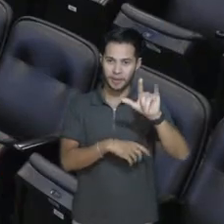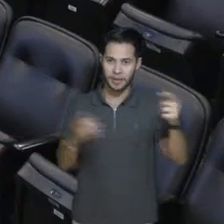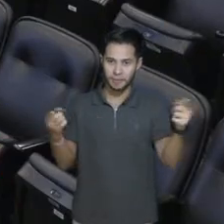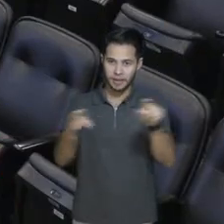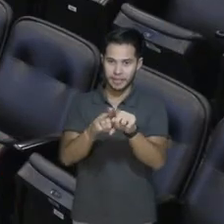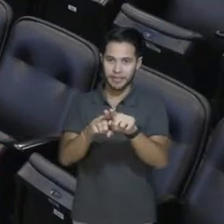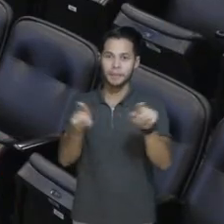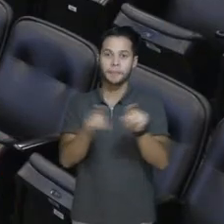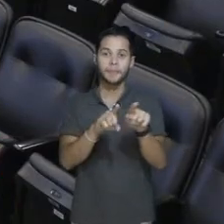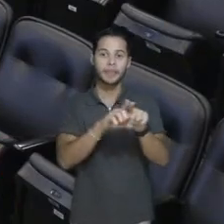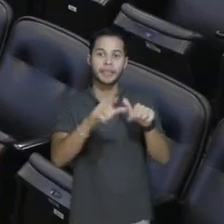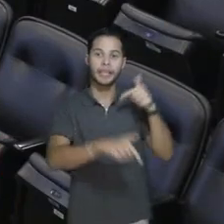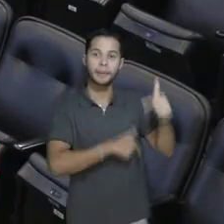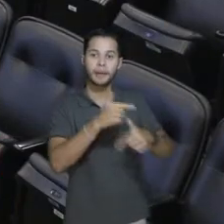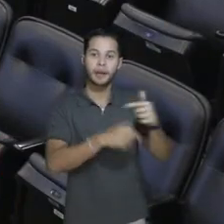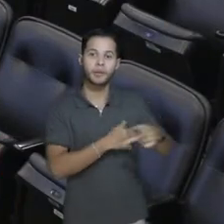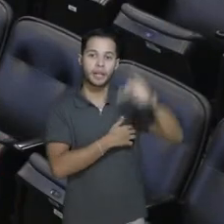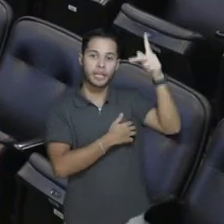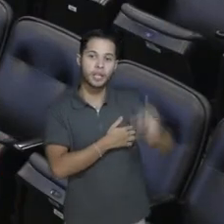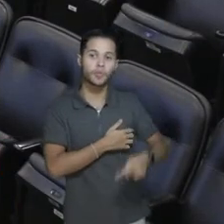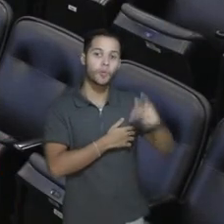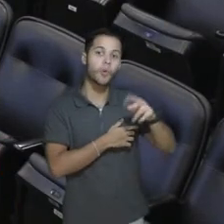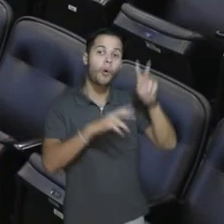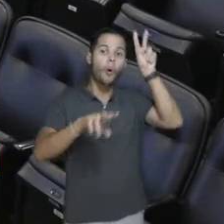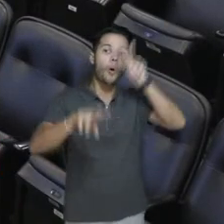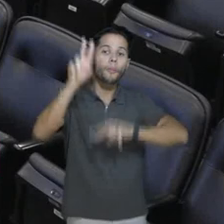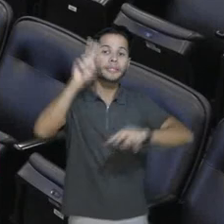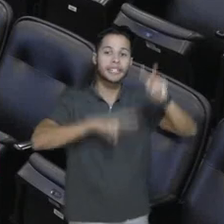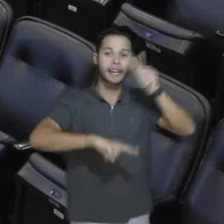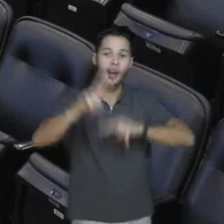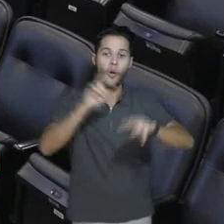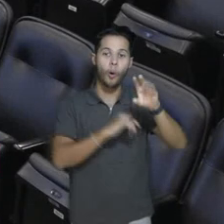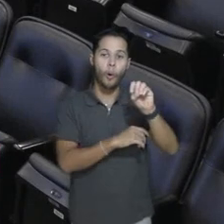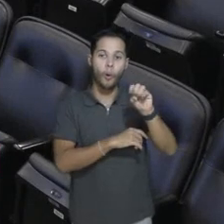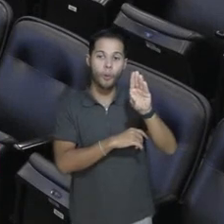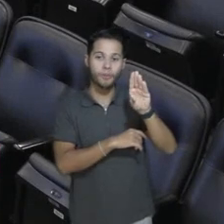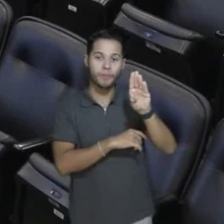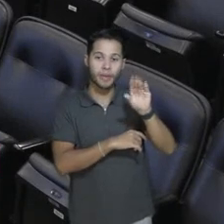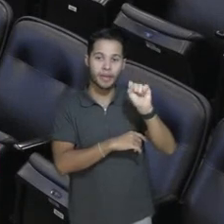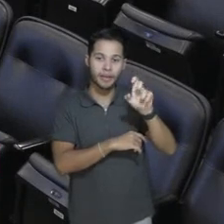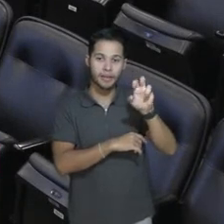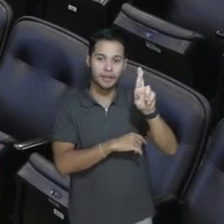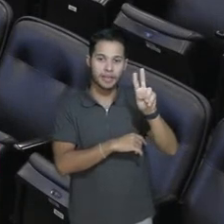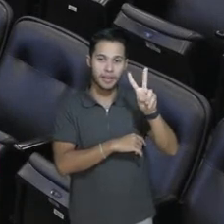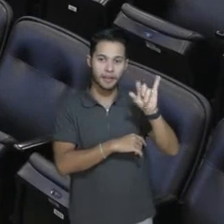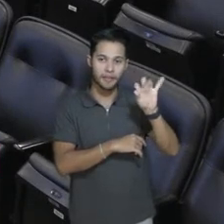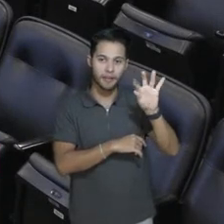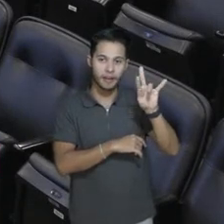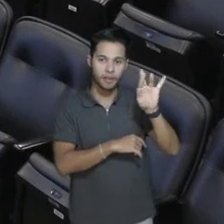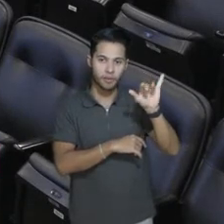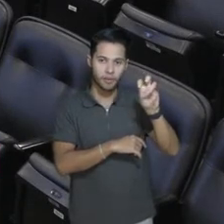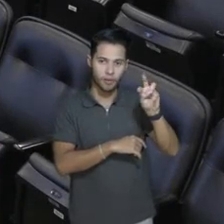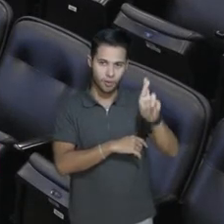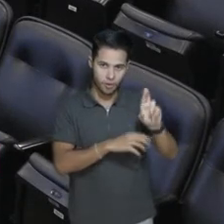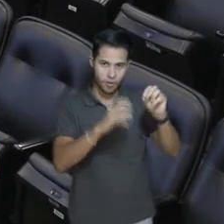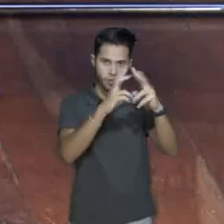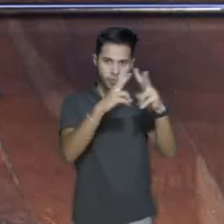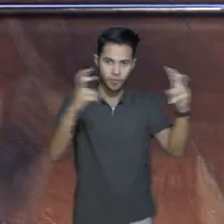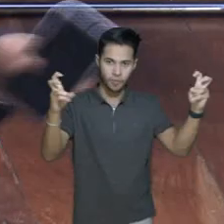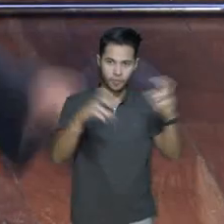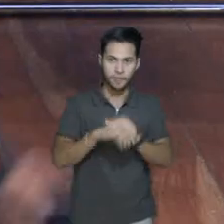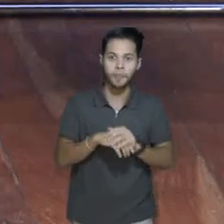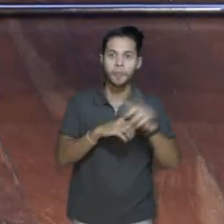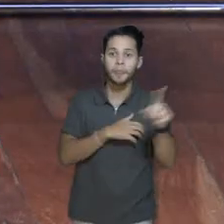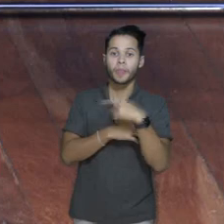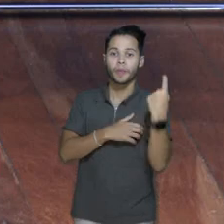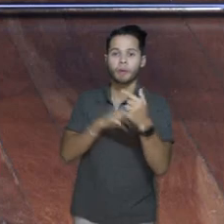social de Florianópolis e a nossa atuação que a gente trabalha na educação fiscal e comércio legal consumo consciente